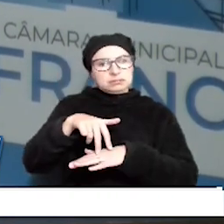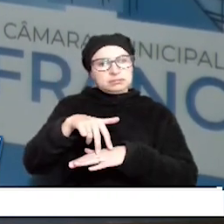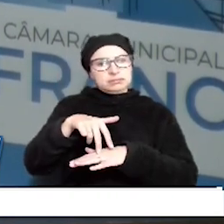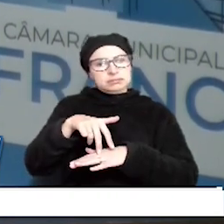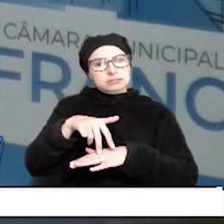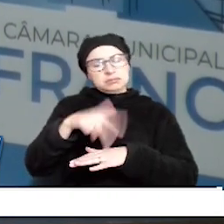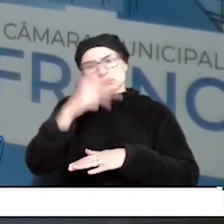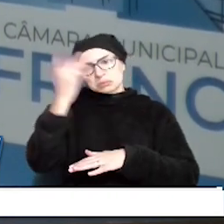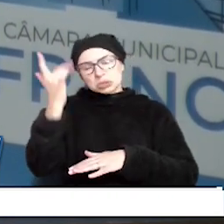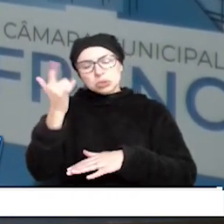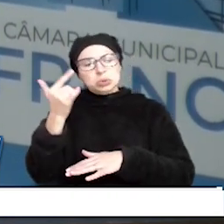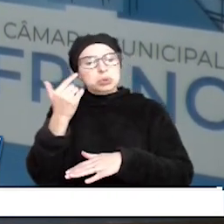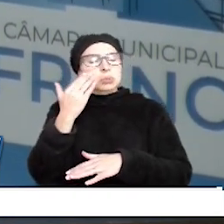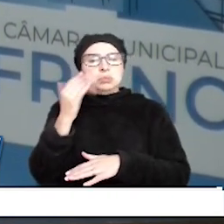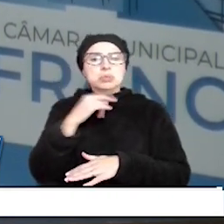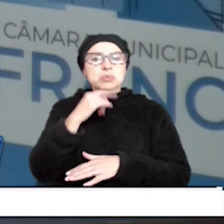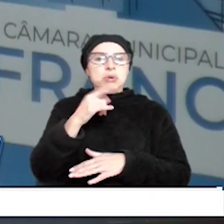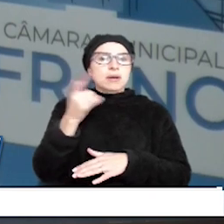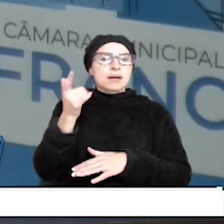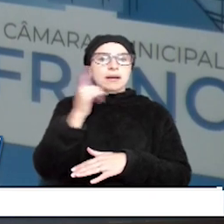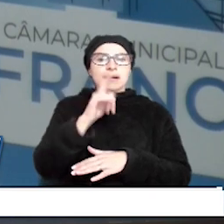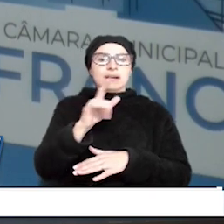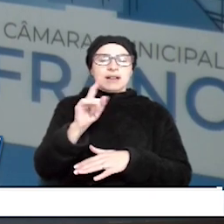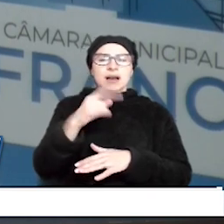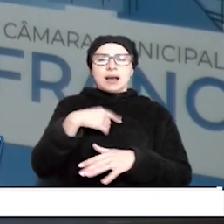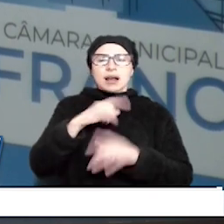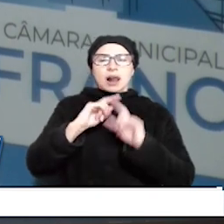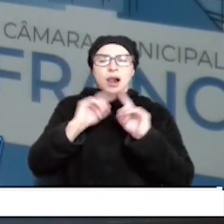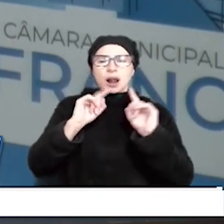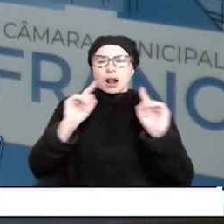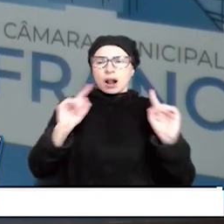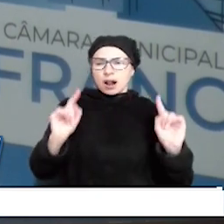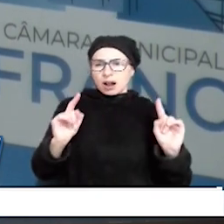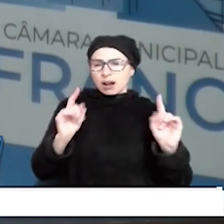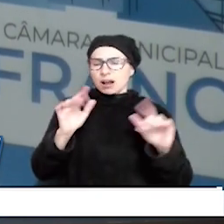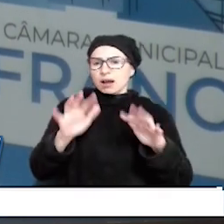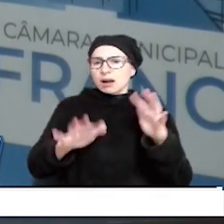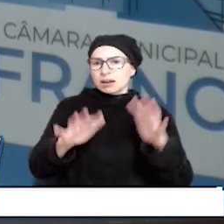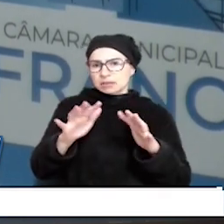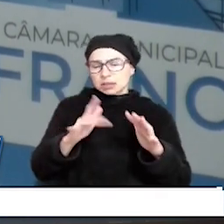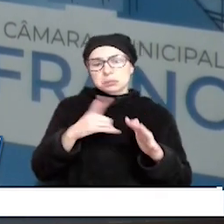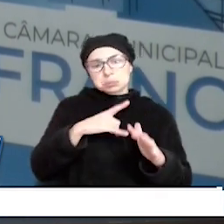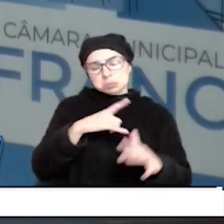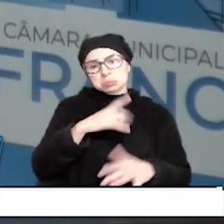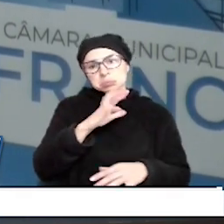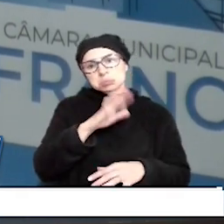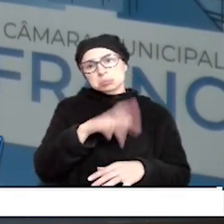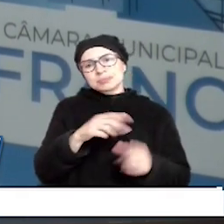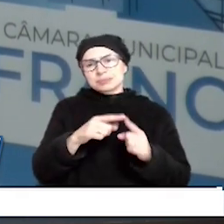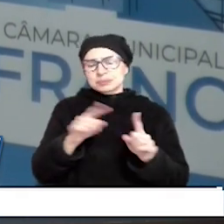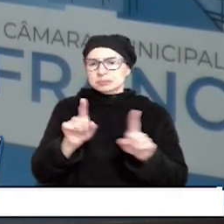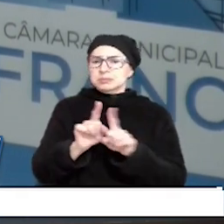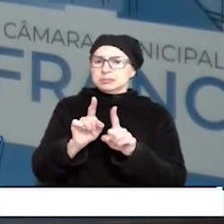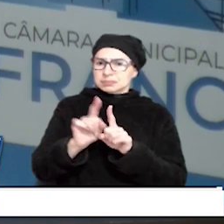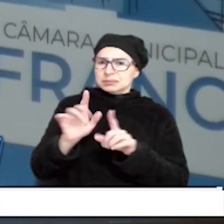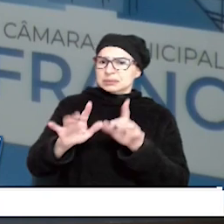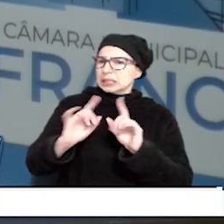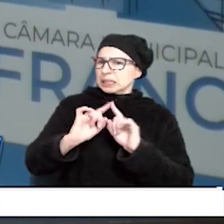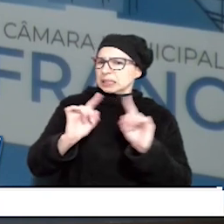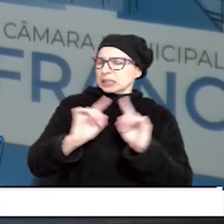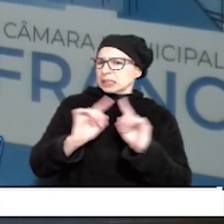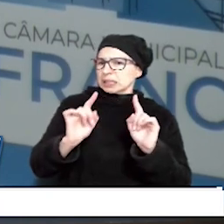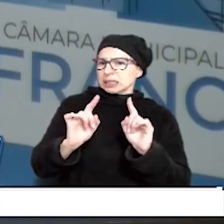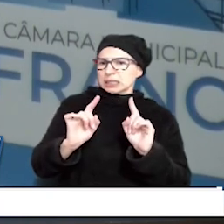não tendo sido eleita, e fazer um monte de crítica, muitas vezes com razão, mas muitas vezes também críticas, eu vejo